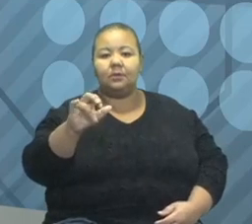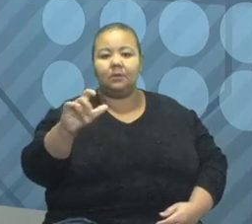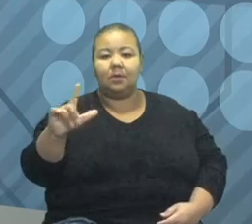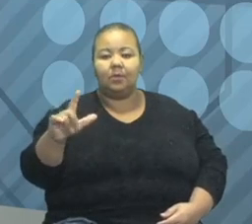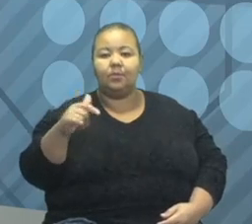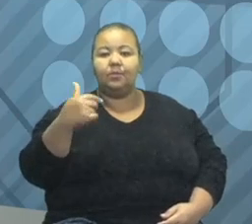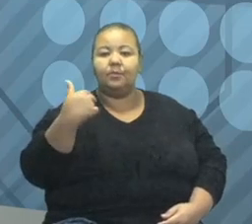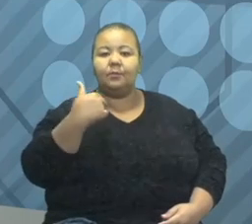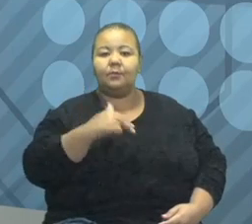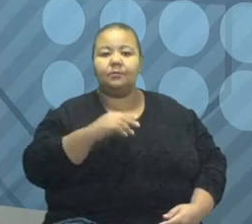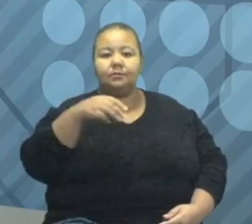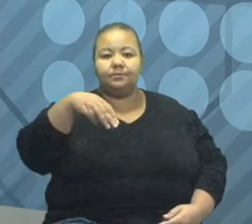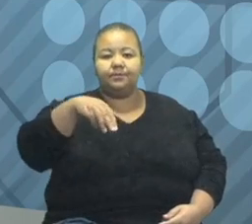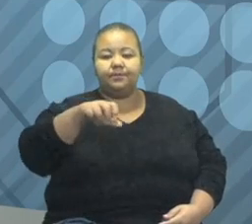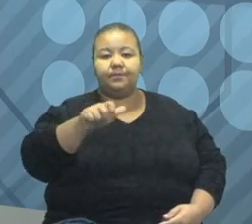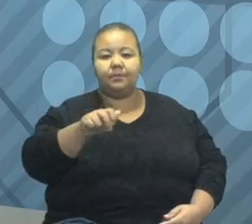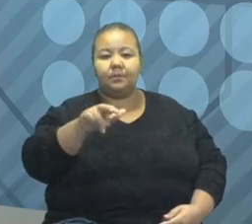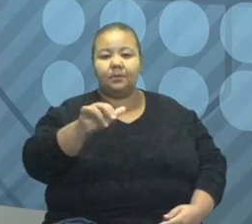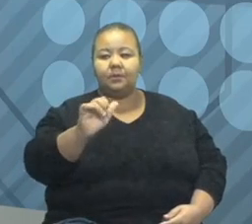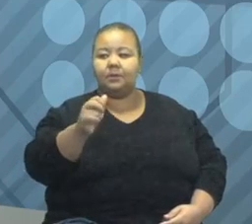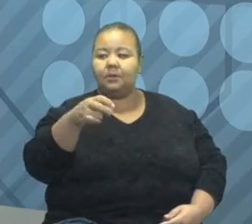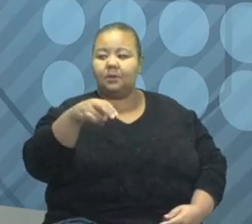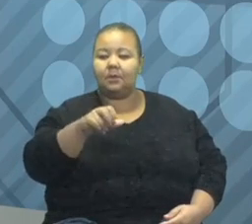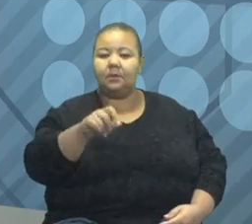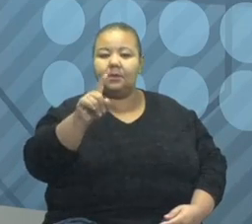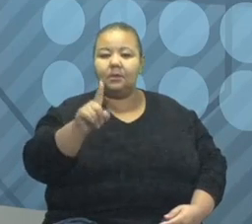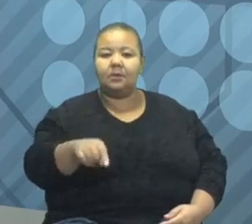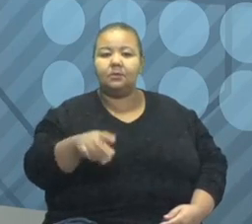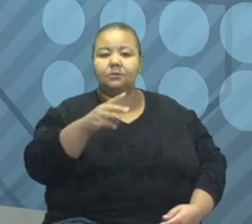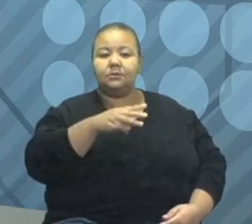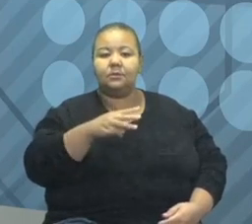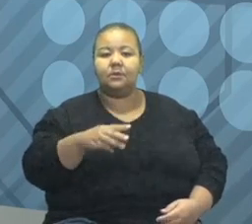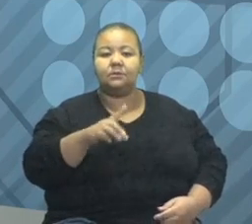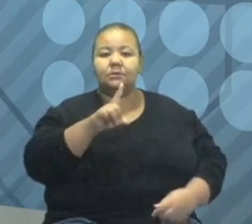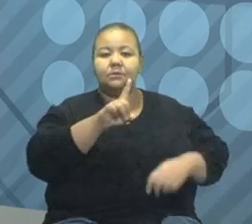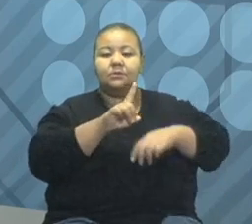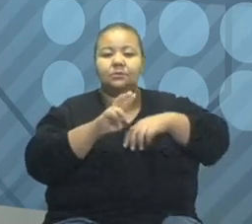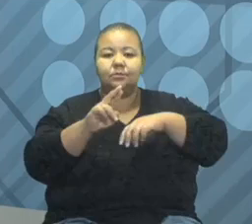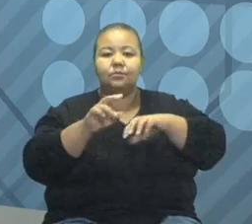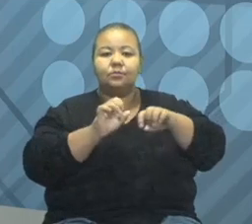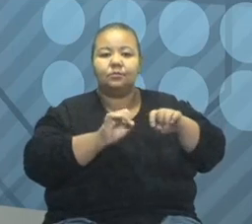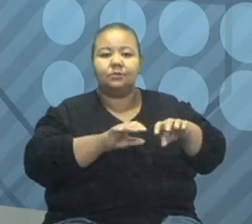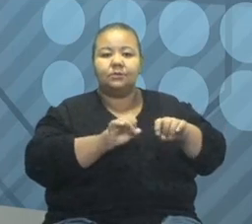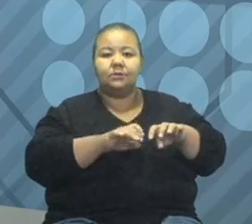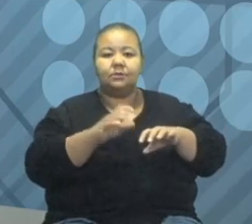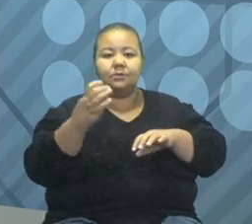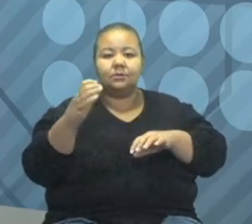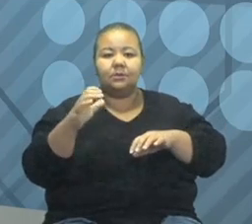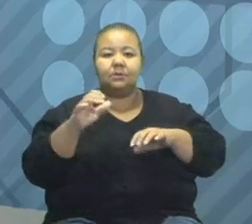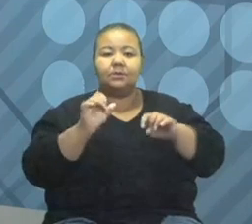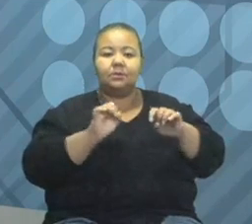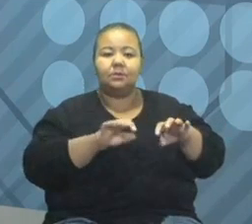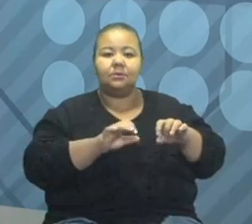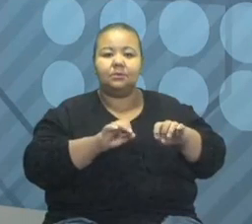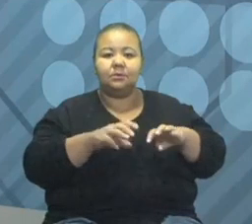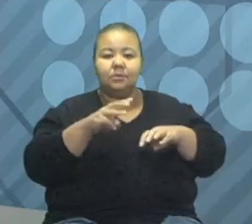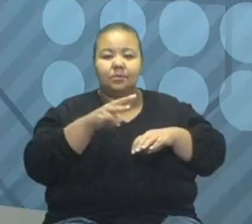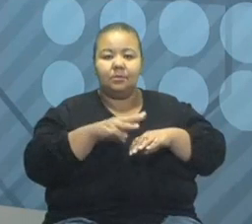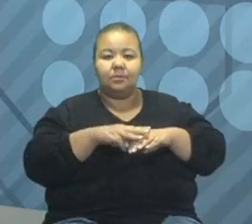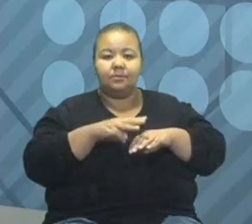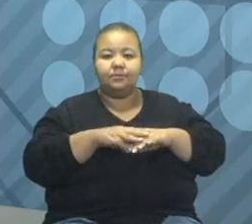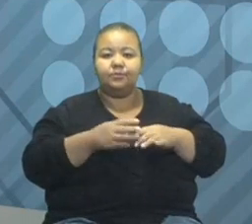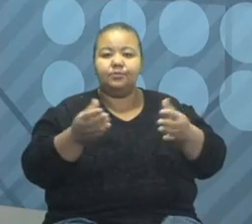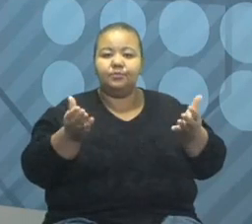sou licenciada em matemática, mestra e doutoranda em ensino de ciências e educação matemática. Na nossa aula de